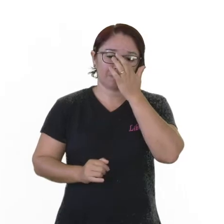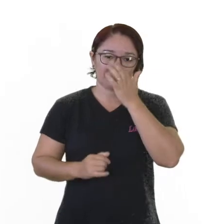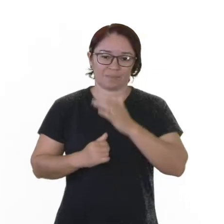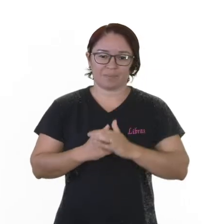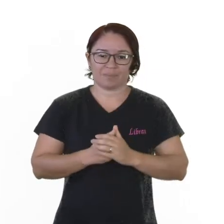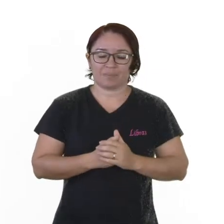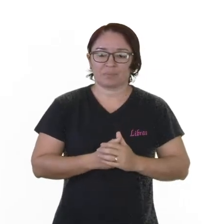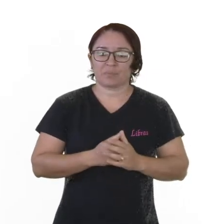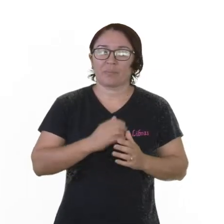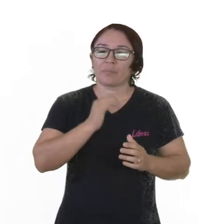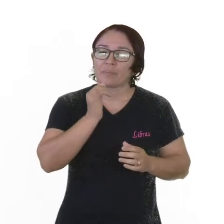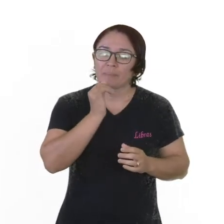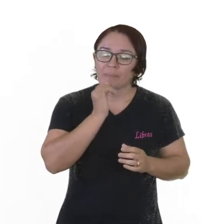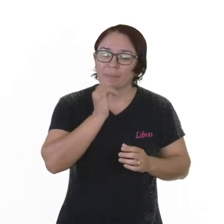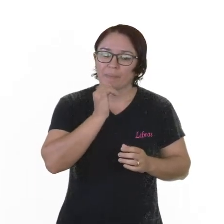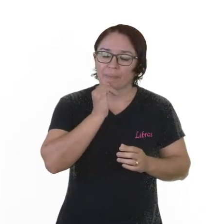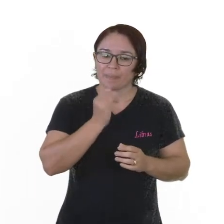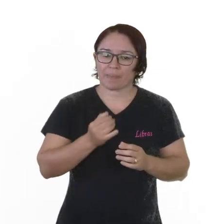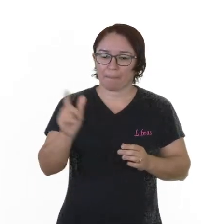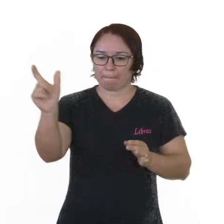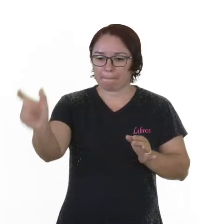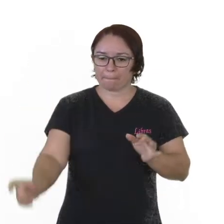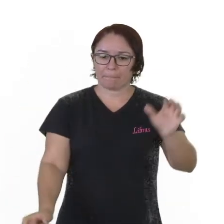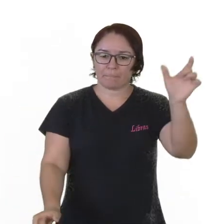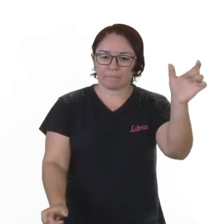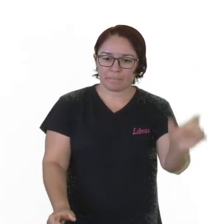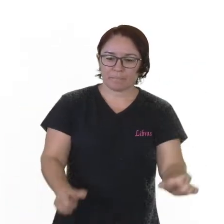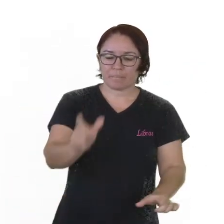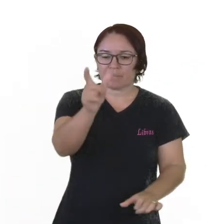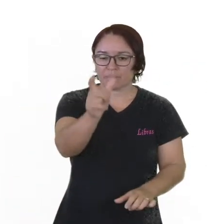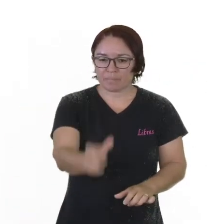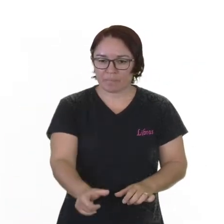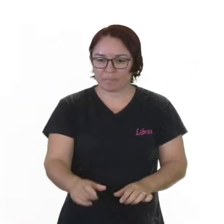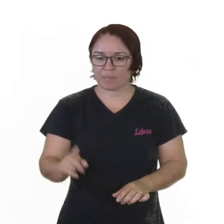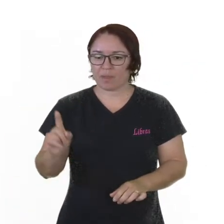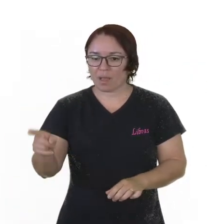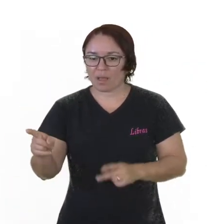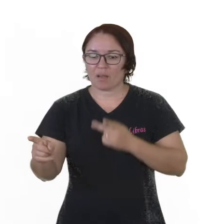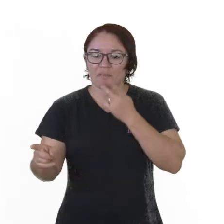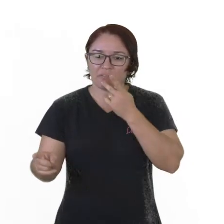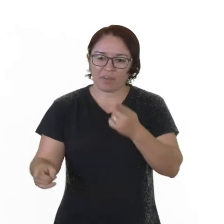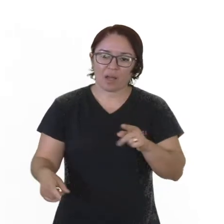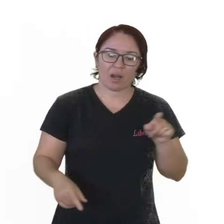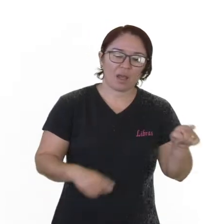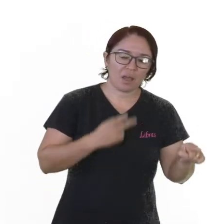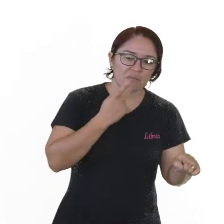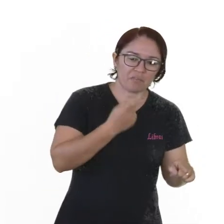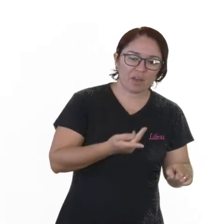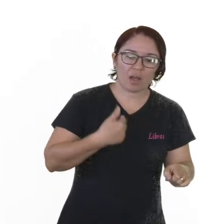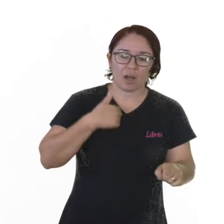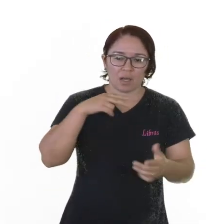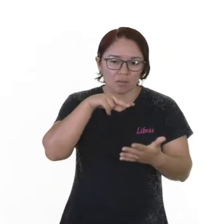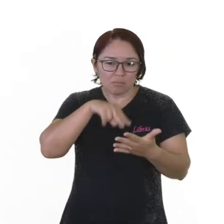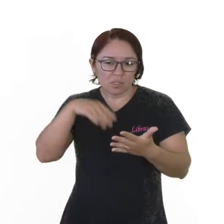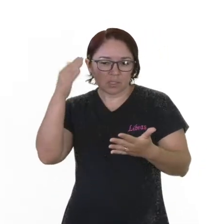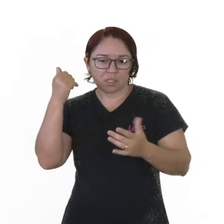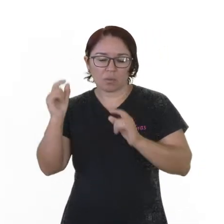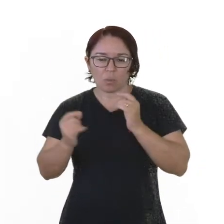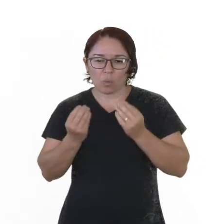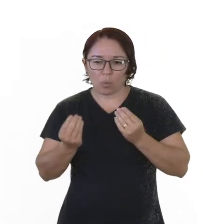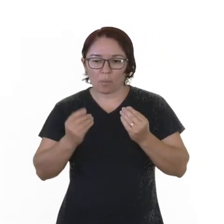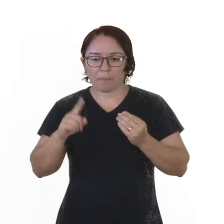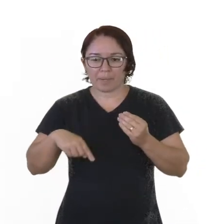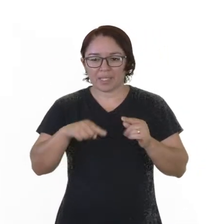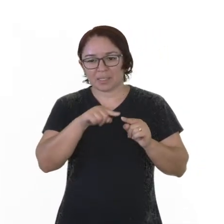exata de alguém em um texto, é possível utilizar aspas ou travessão. Esse tipo de fala